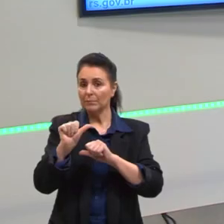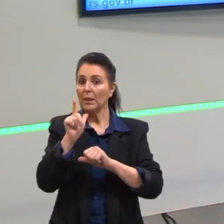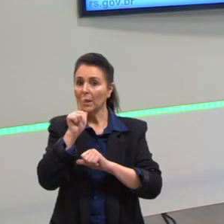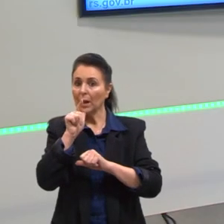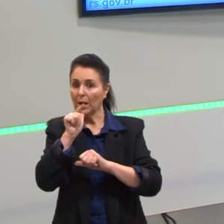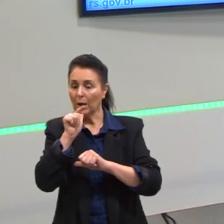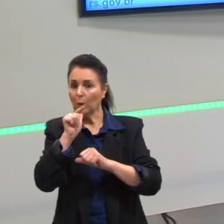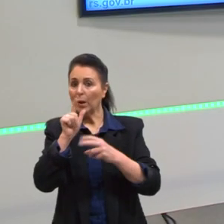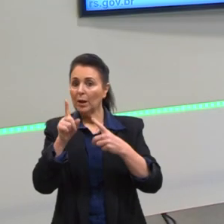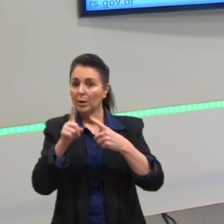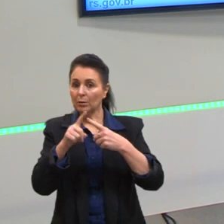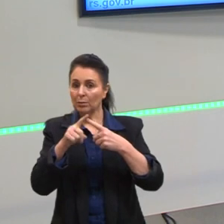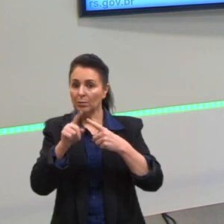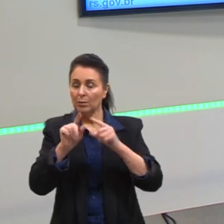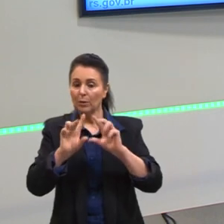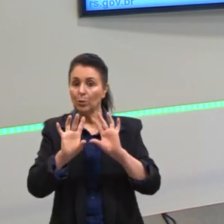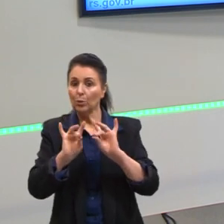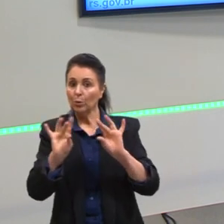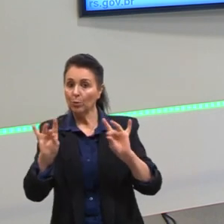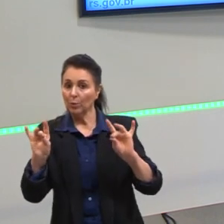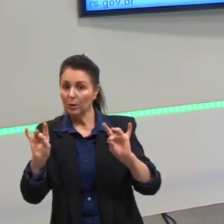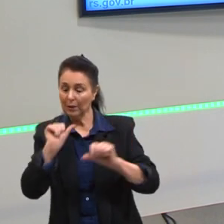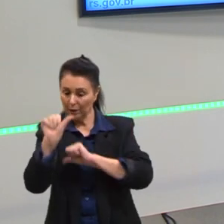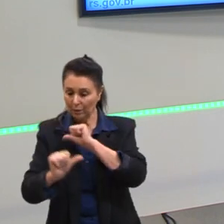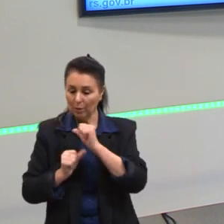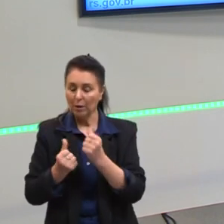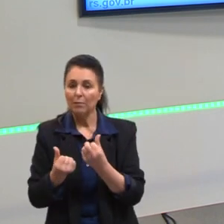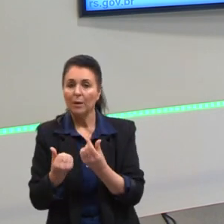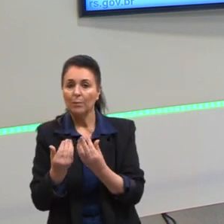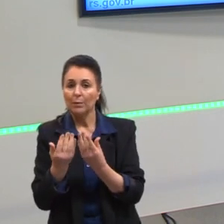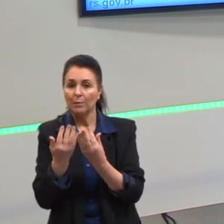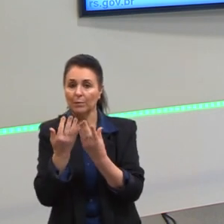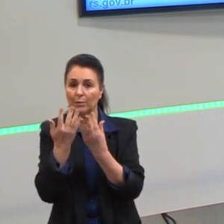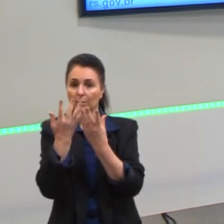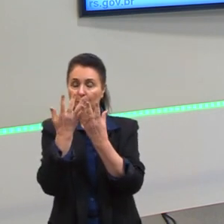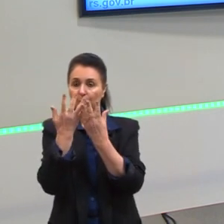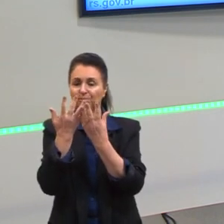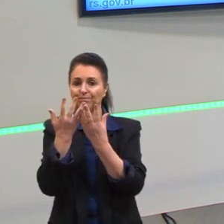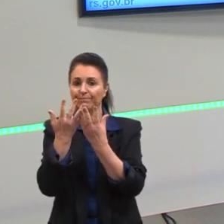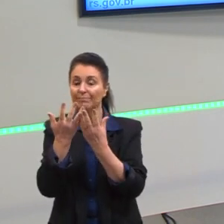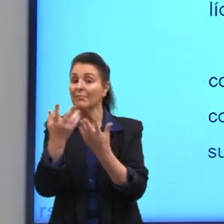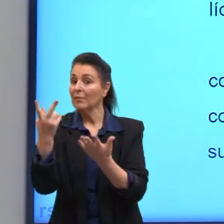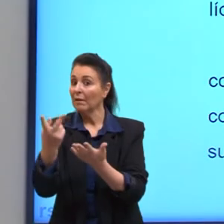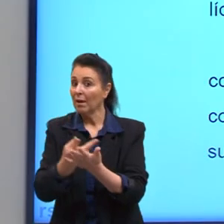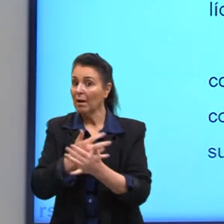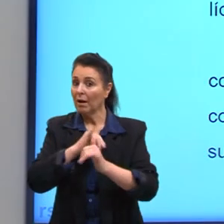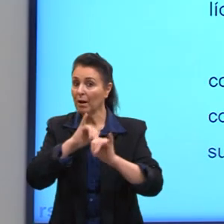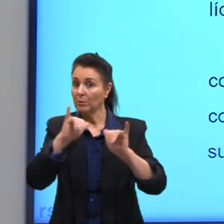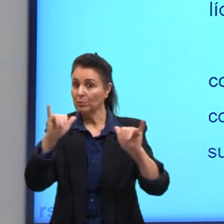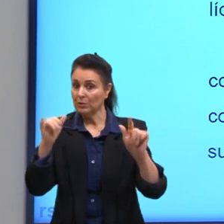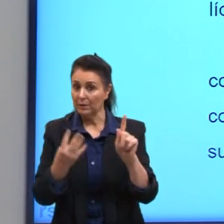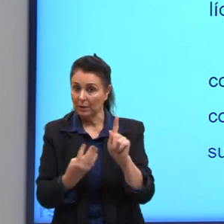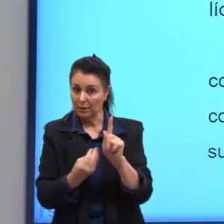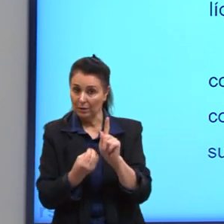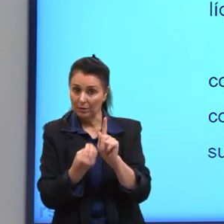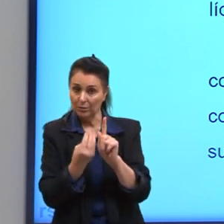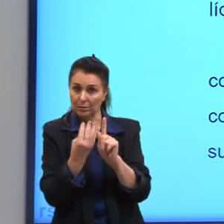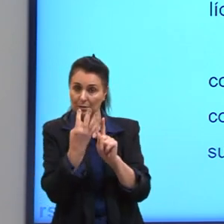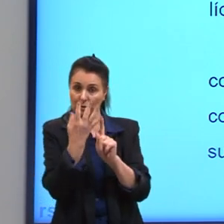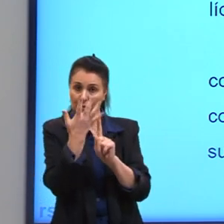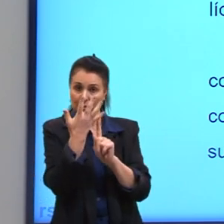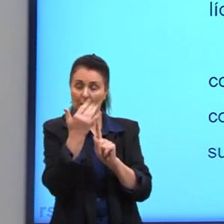né quando ela passa do líquido para o gasoso para o vapor é um erro dizer que os gases e importante a